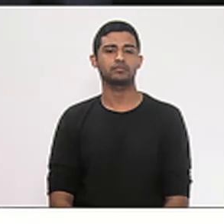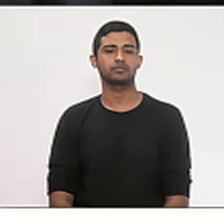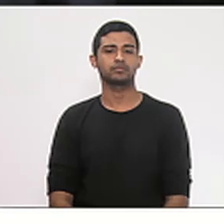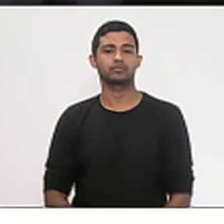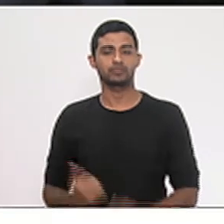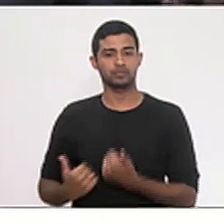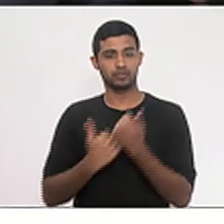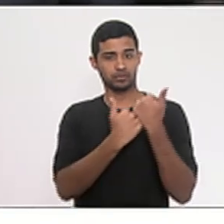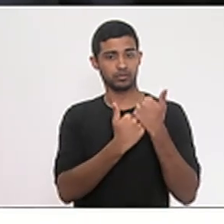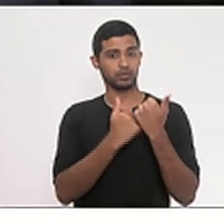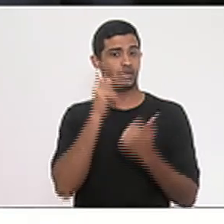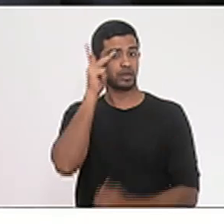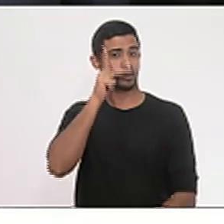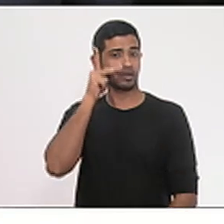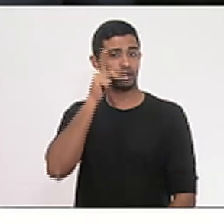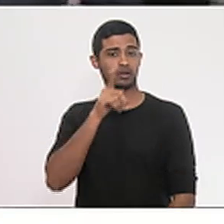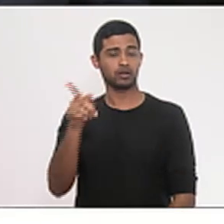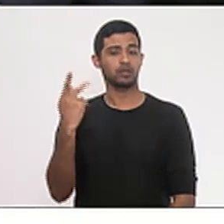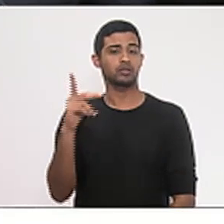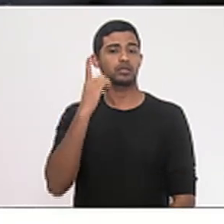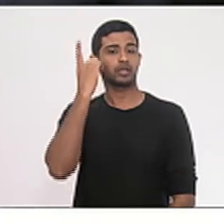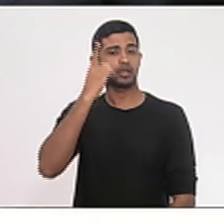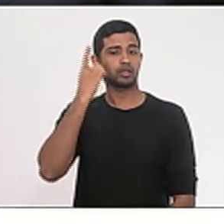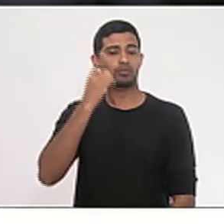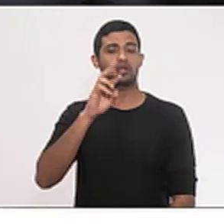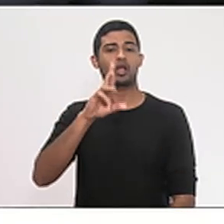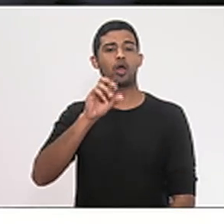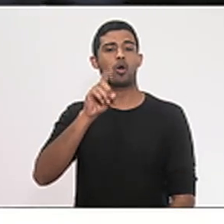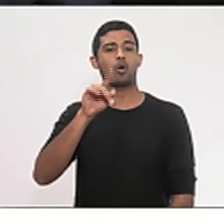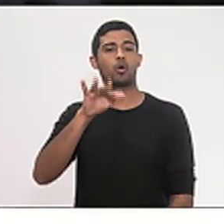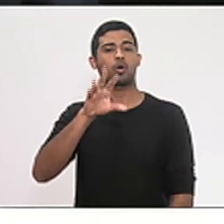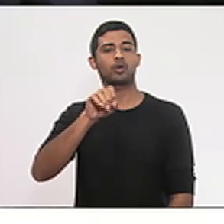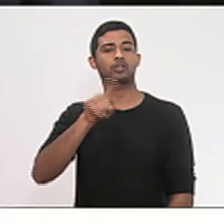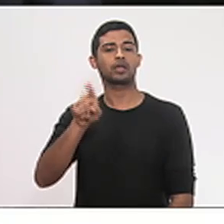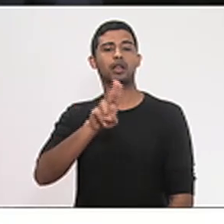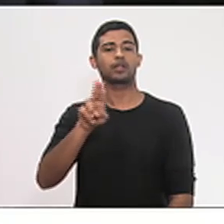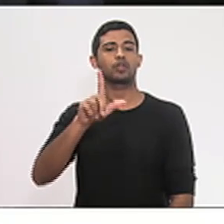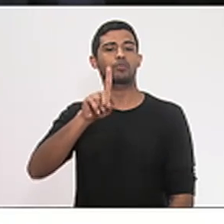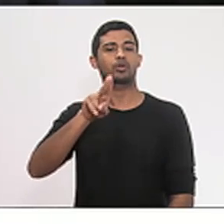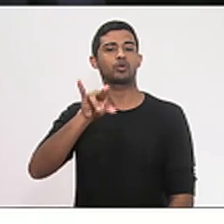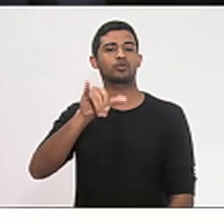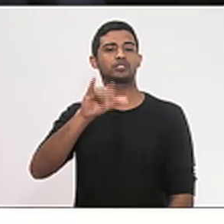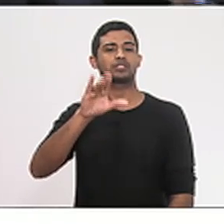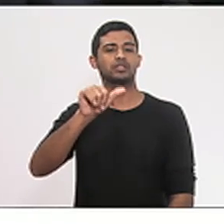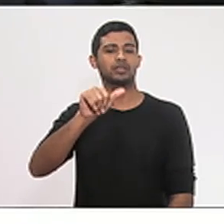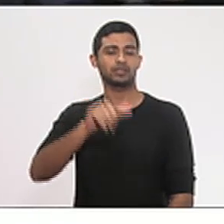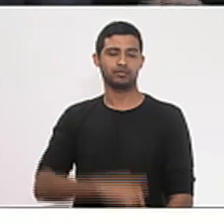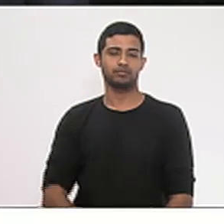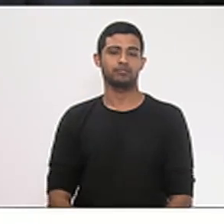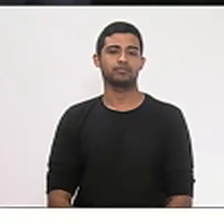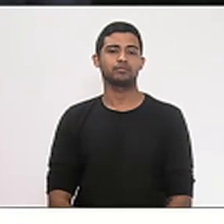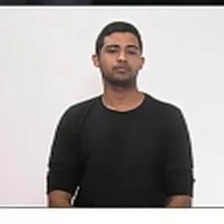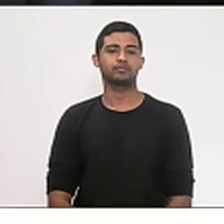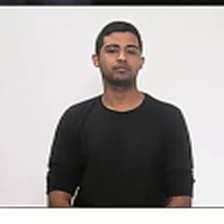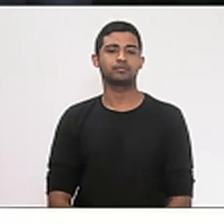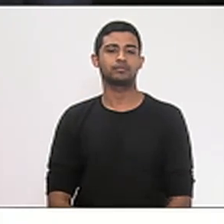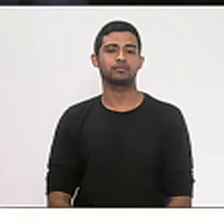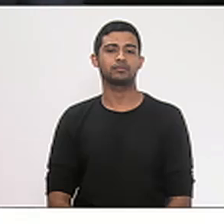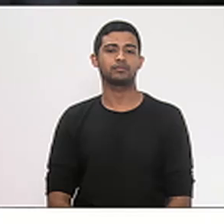assessora parlamentar do gabinete do deputado Rodrigo Bacelar, Luciana Vieira Araújo,